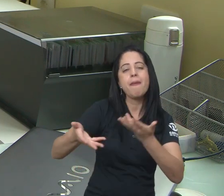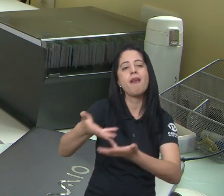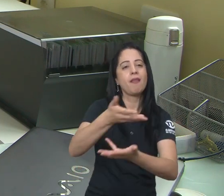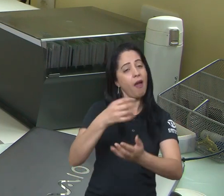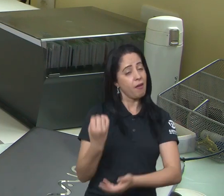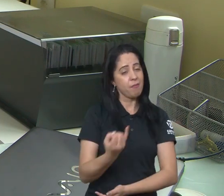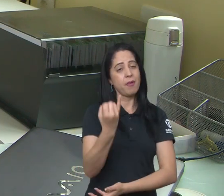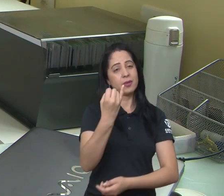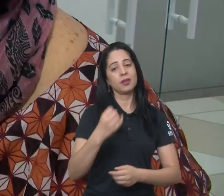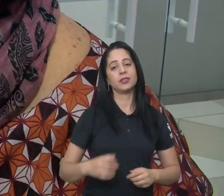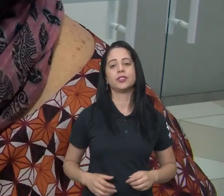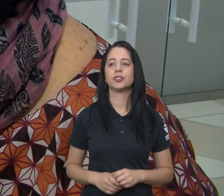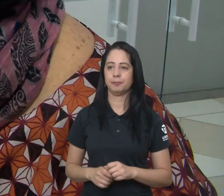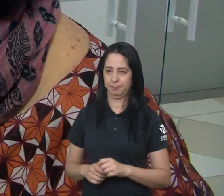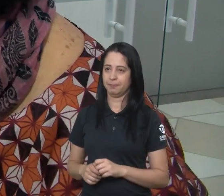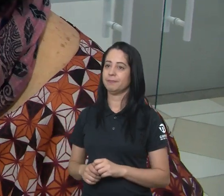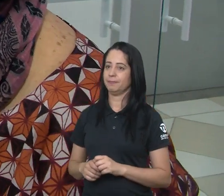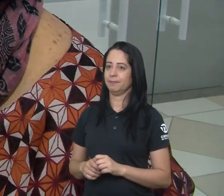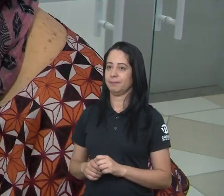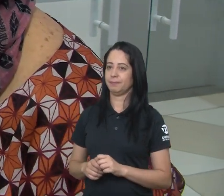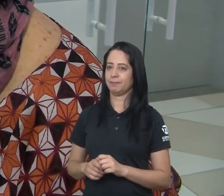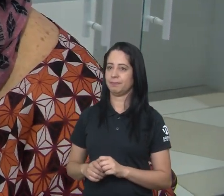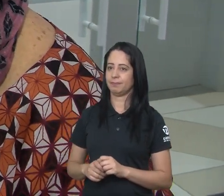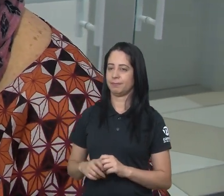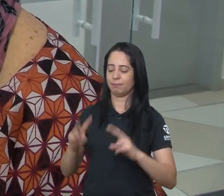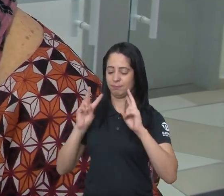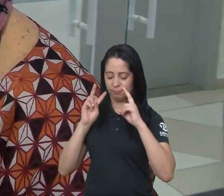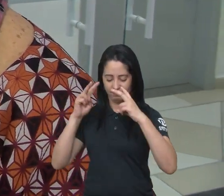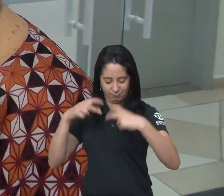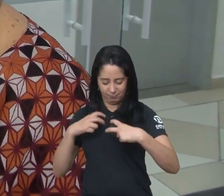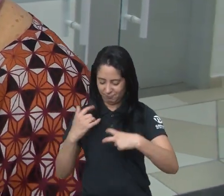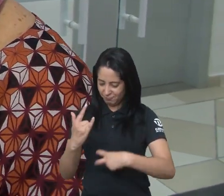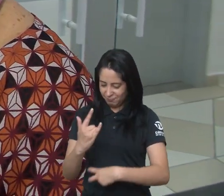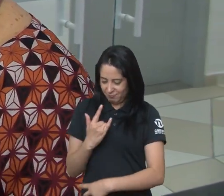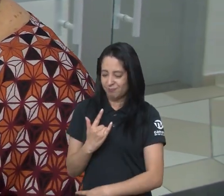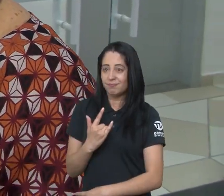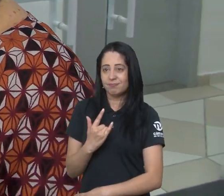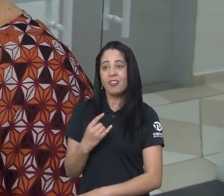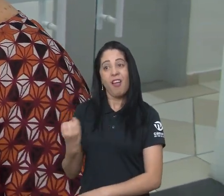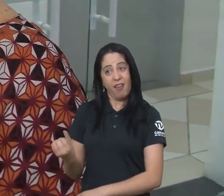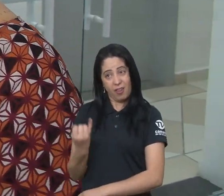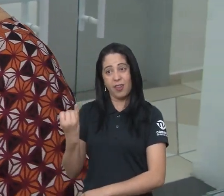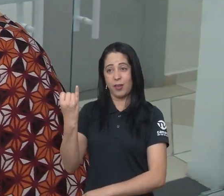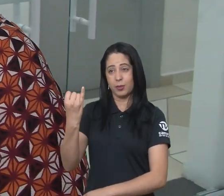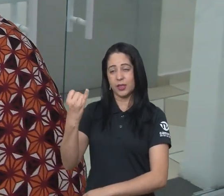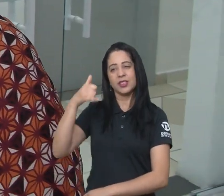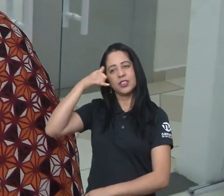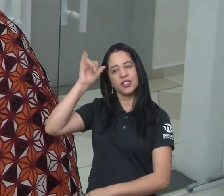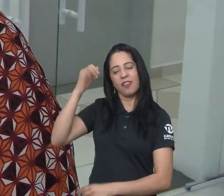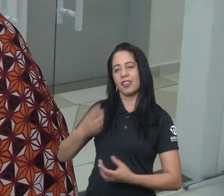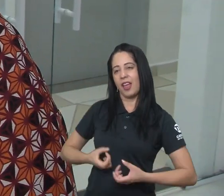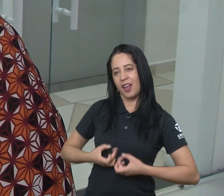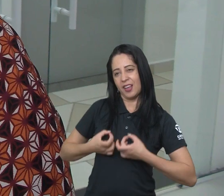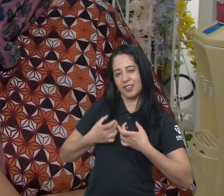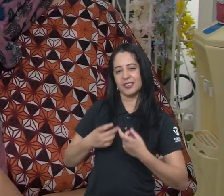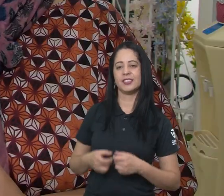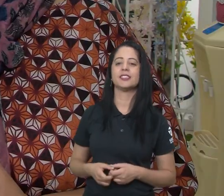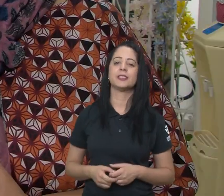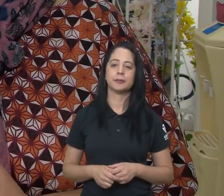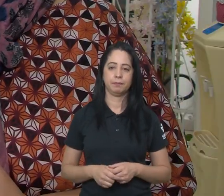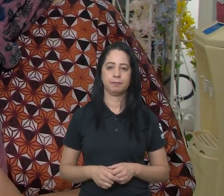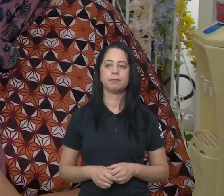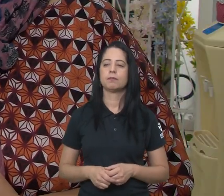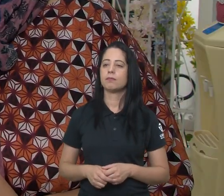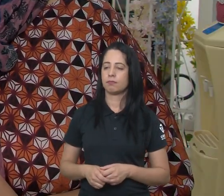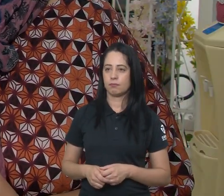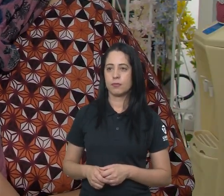vezes pouco falado. Com amor próprio, autocuidado e acompanhamento médico, é possível combater o câncer. É como